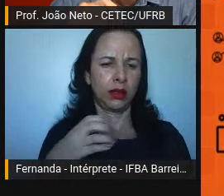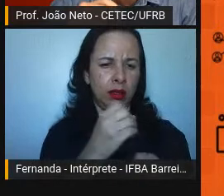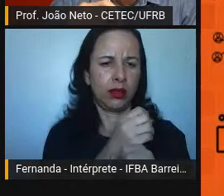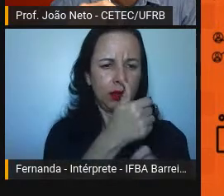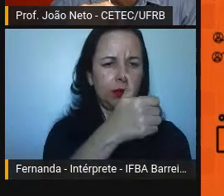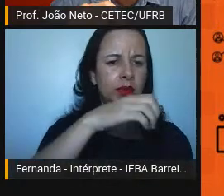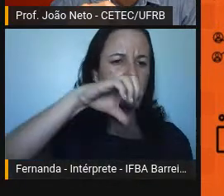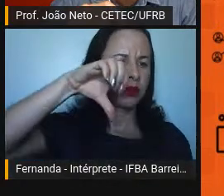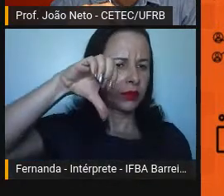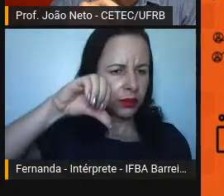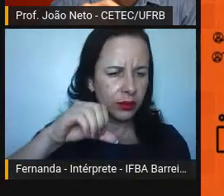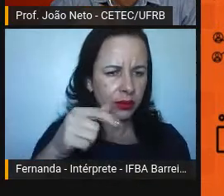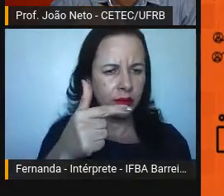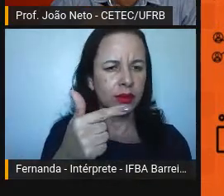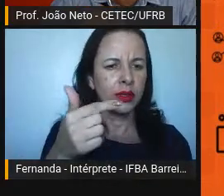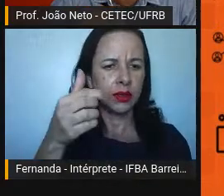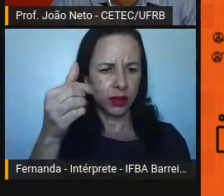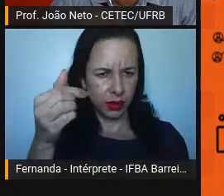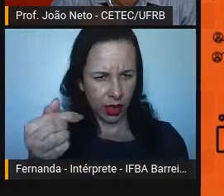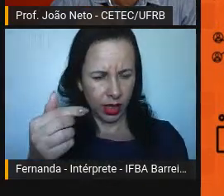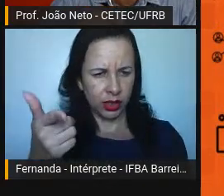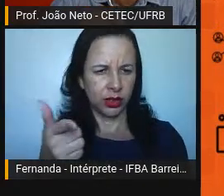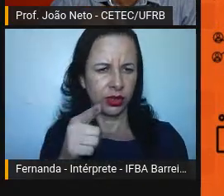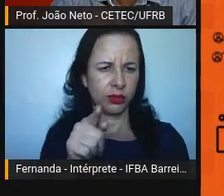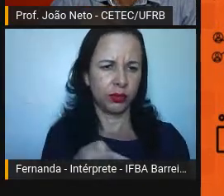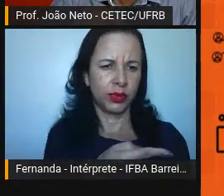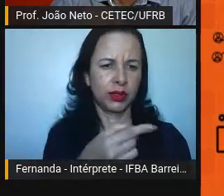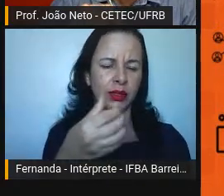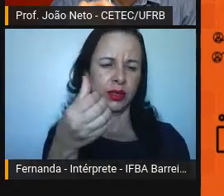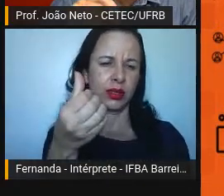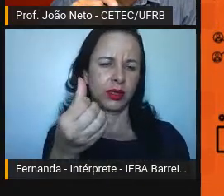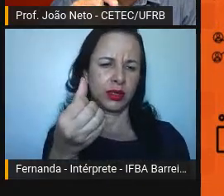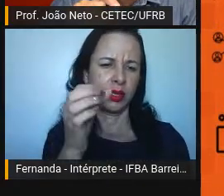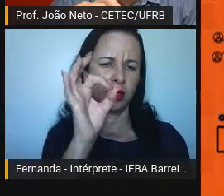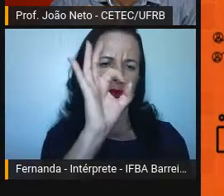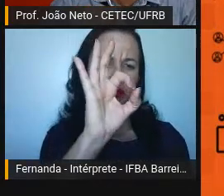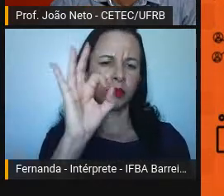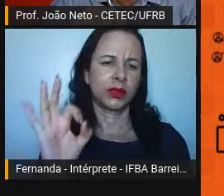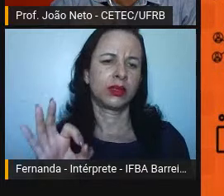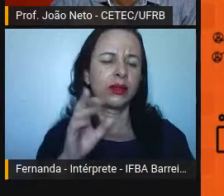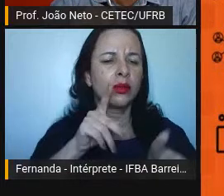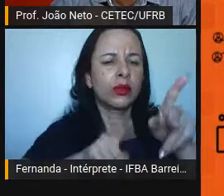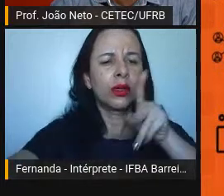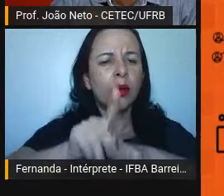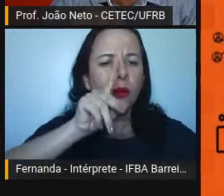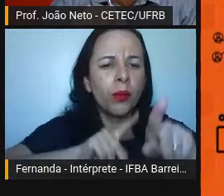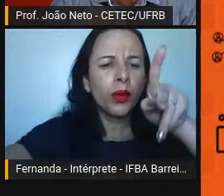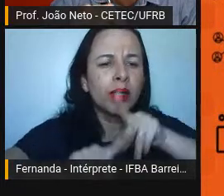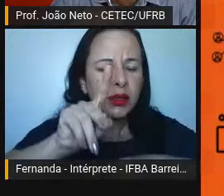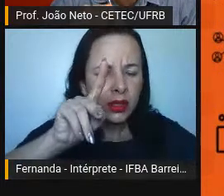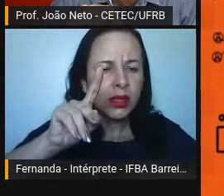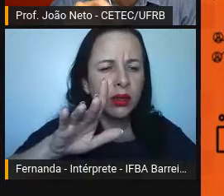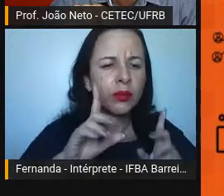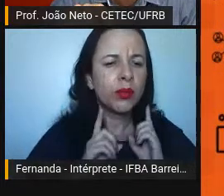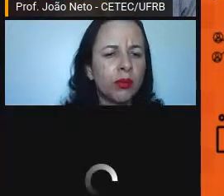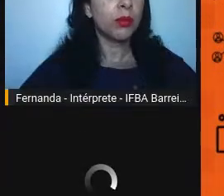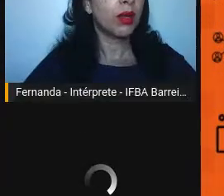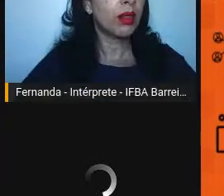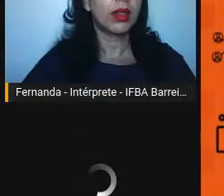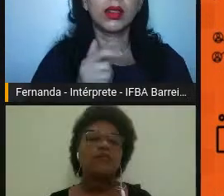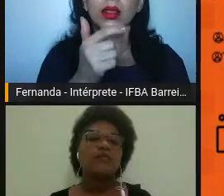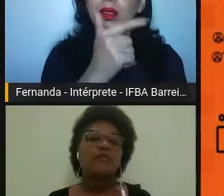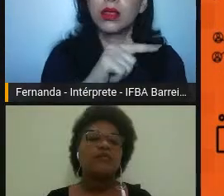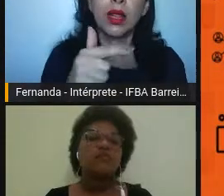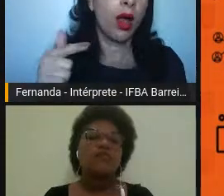67. Seis por cento da população a de pessoas com deficiência não tem